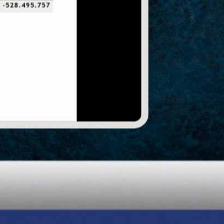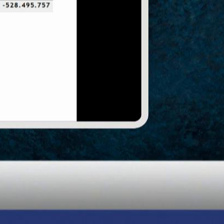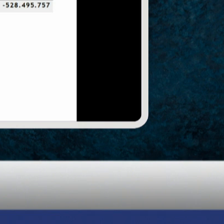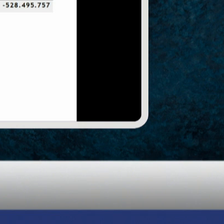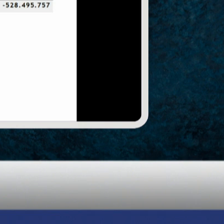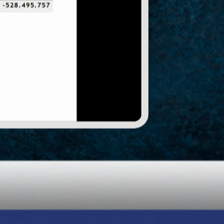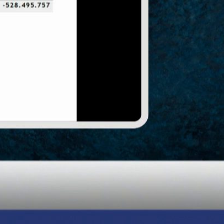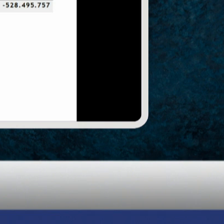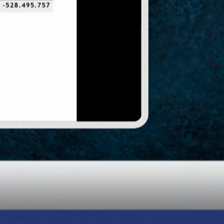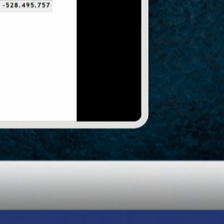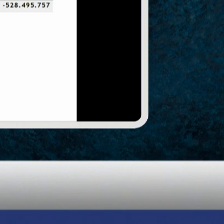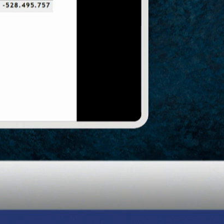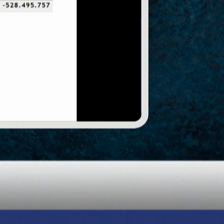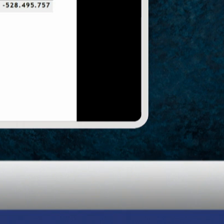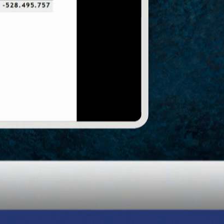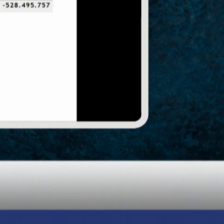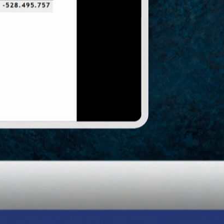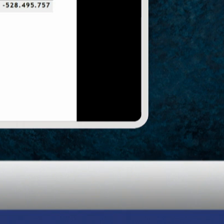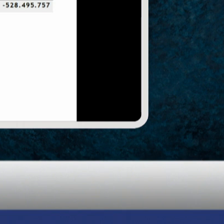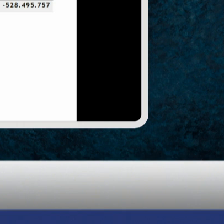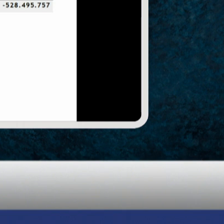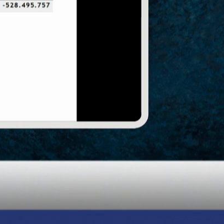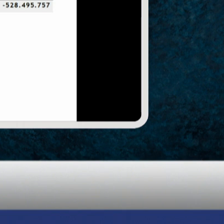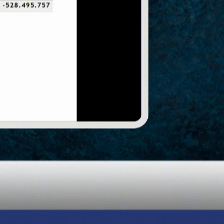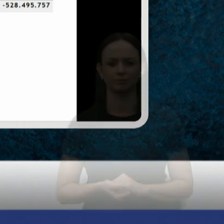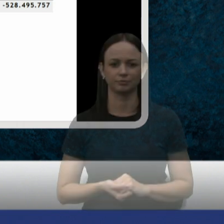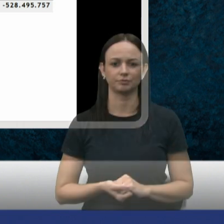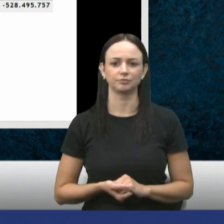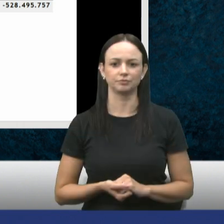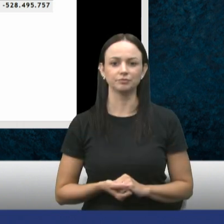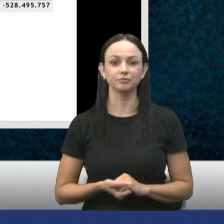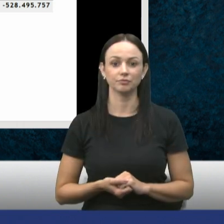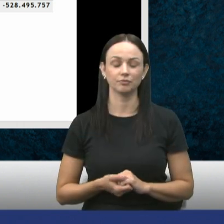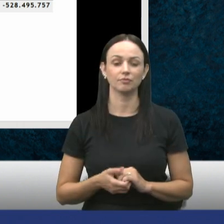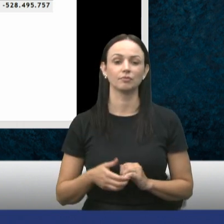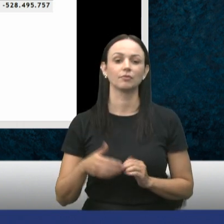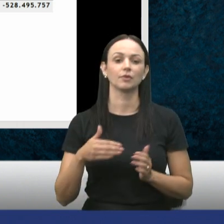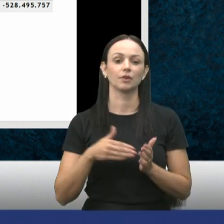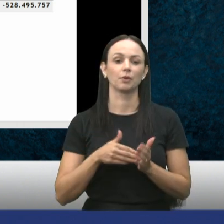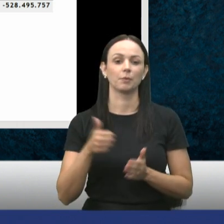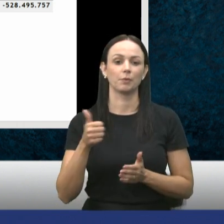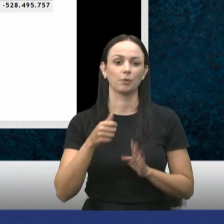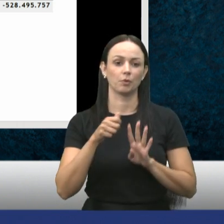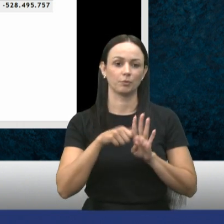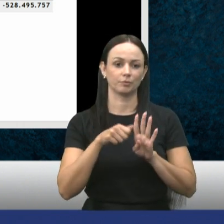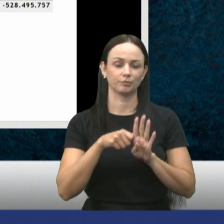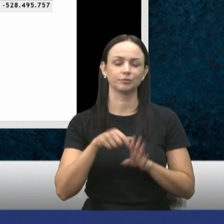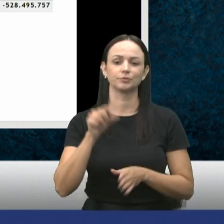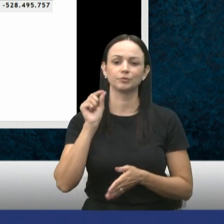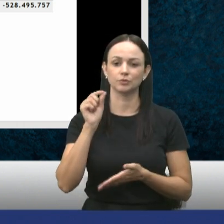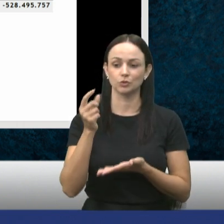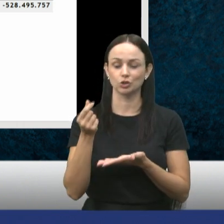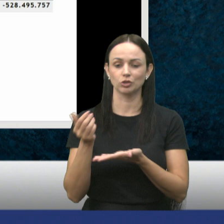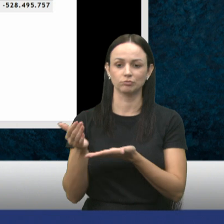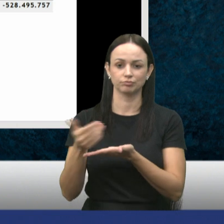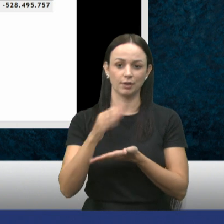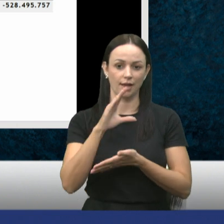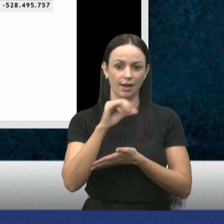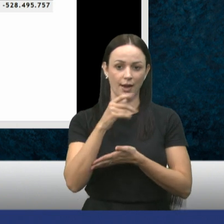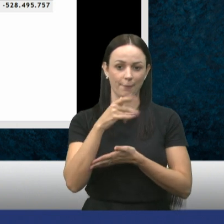32,12% do valor previsto até o primeiro quadrimestre. Em relação às receitas de